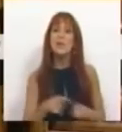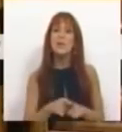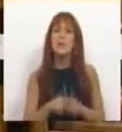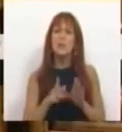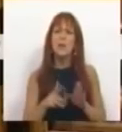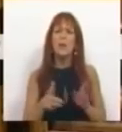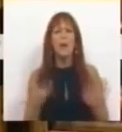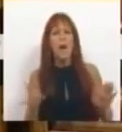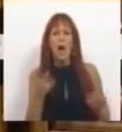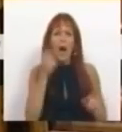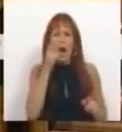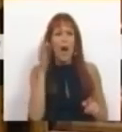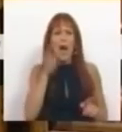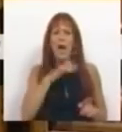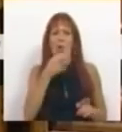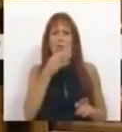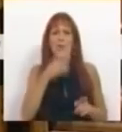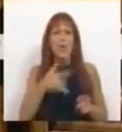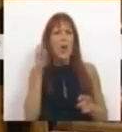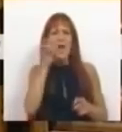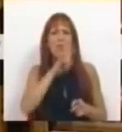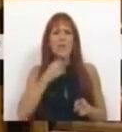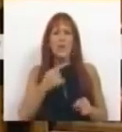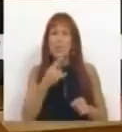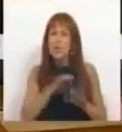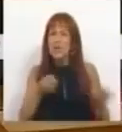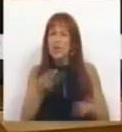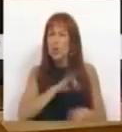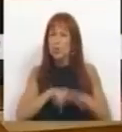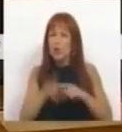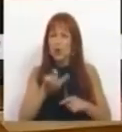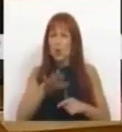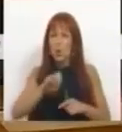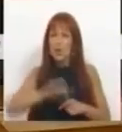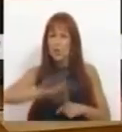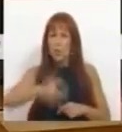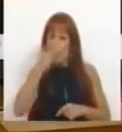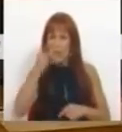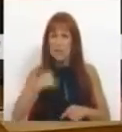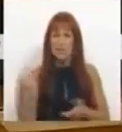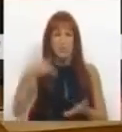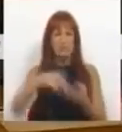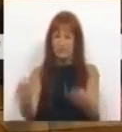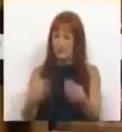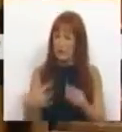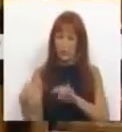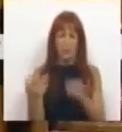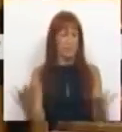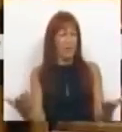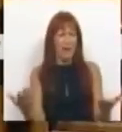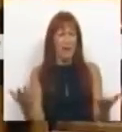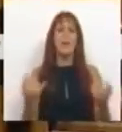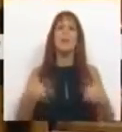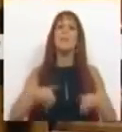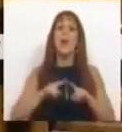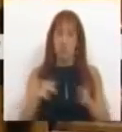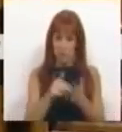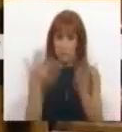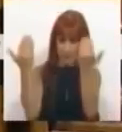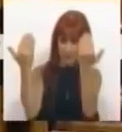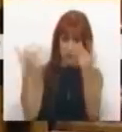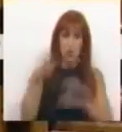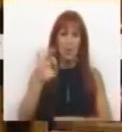falar, quem não falou de facto, quem não falou muito a sério foi o deputado Luís Montenegro, pelo que veio aqui trazer este debate. Mas nós esperamos